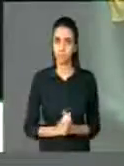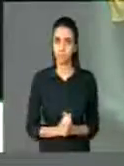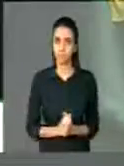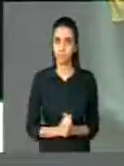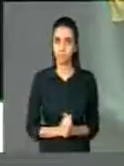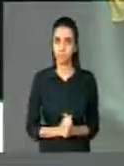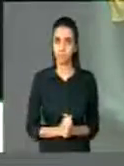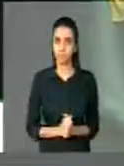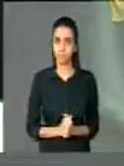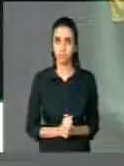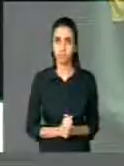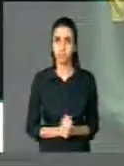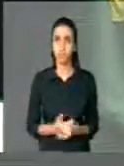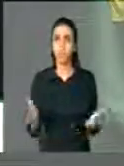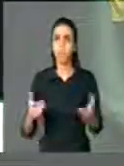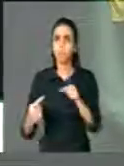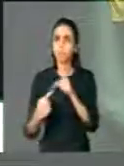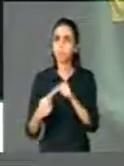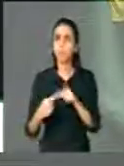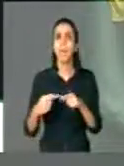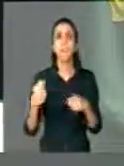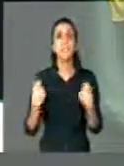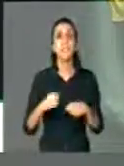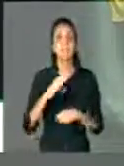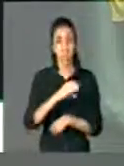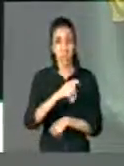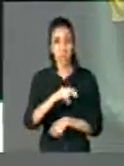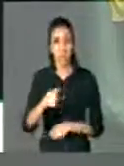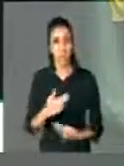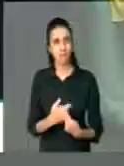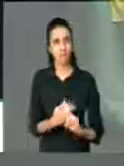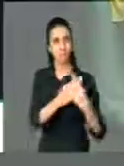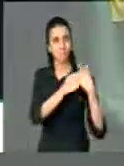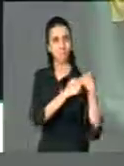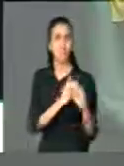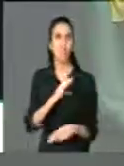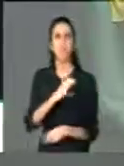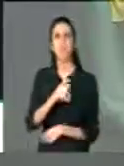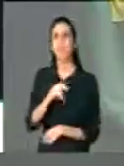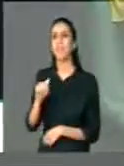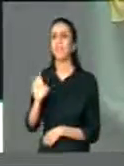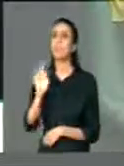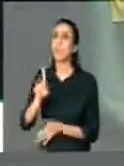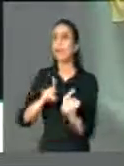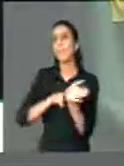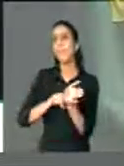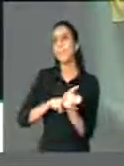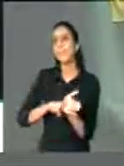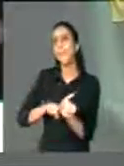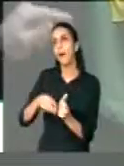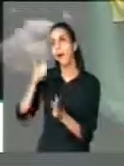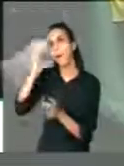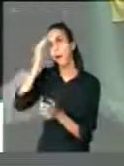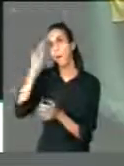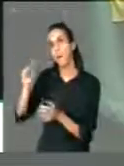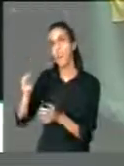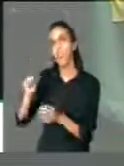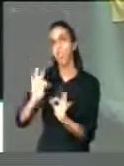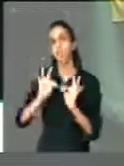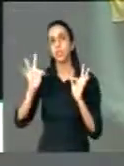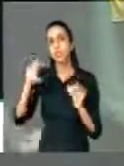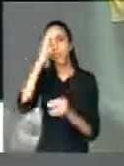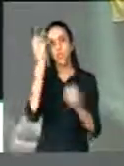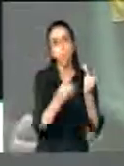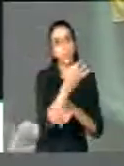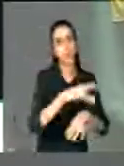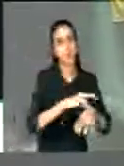sentar com ele para unificar nosso sentimento, para a gente ter uma CPI responsável. Não é CPI para poder apurar, para punir quem está produzindo, não.